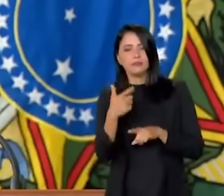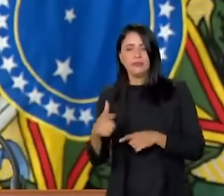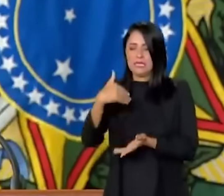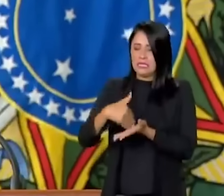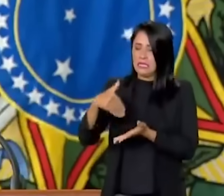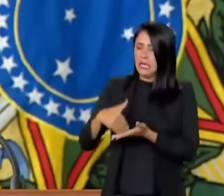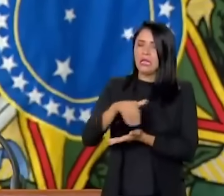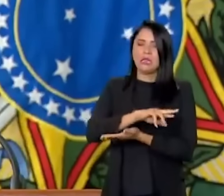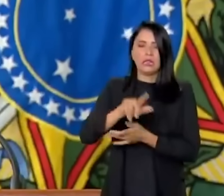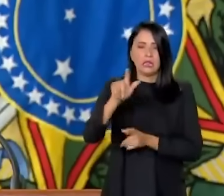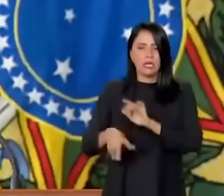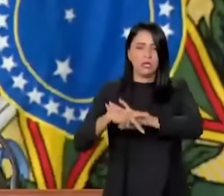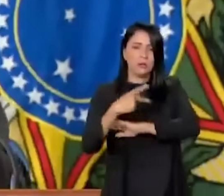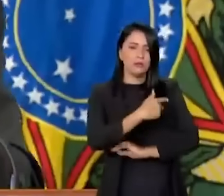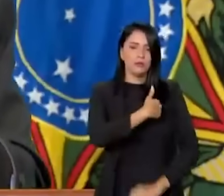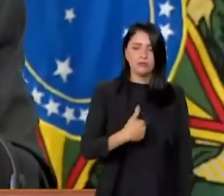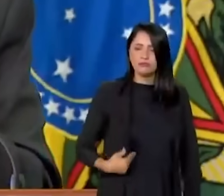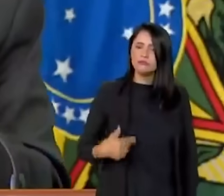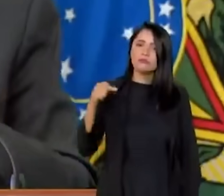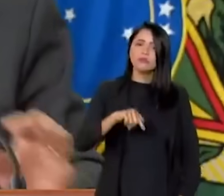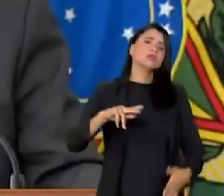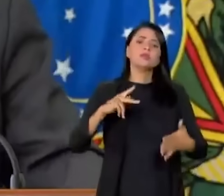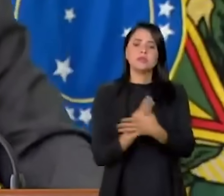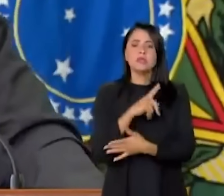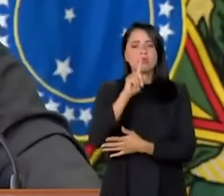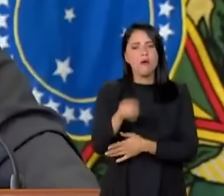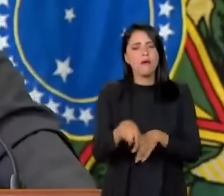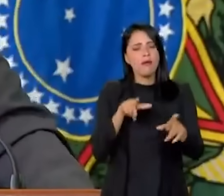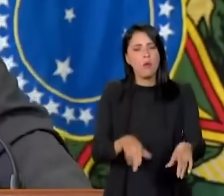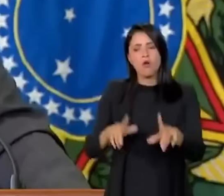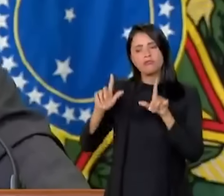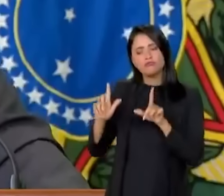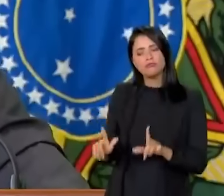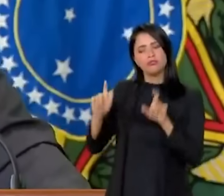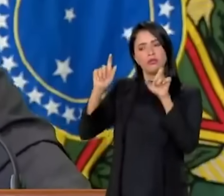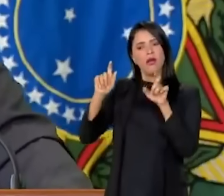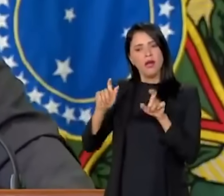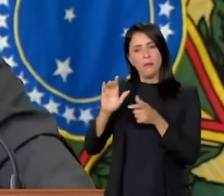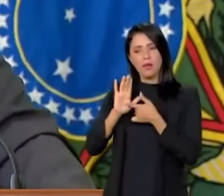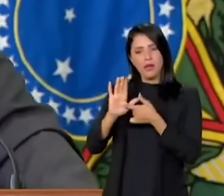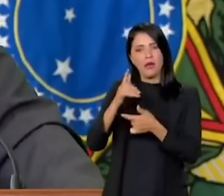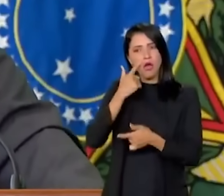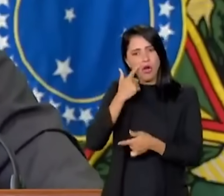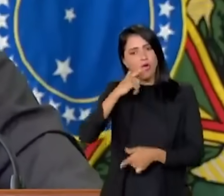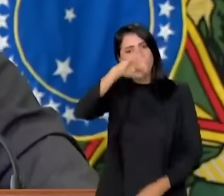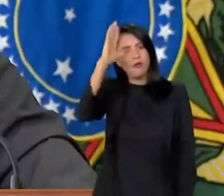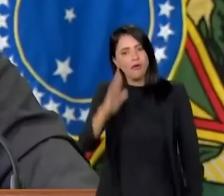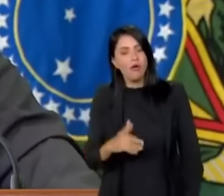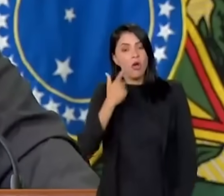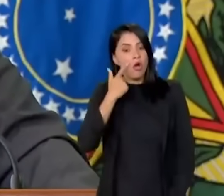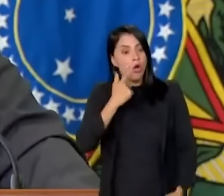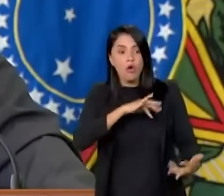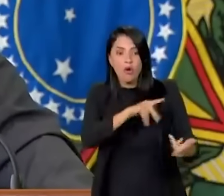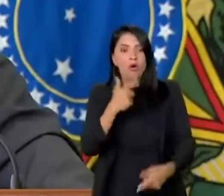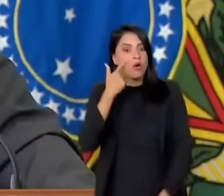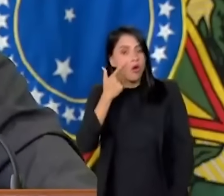secretários do governo. Isso aqui é apenas a fotografia para dizer ao Brasil, para dizer ao mundo, para